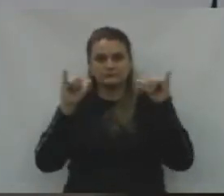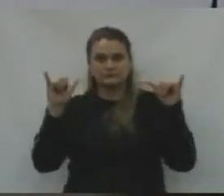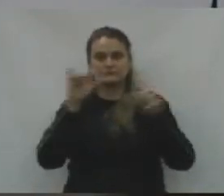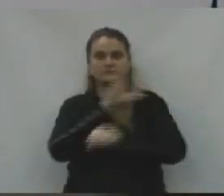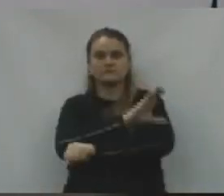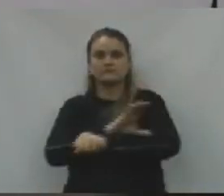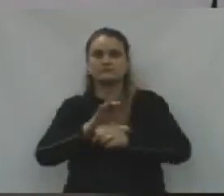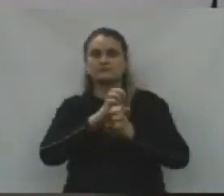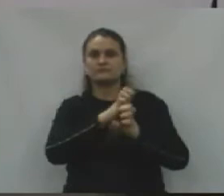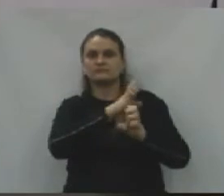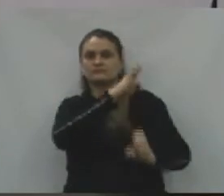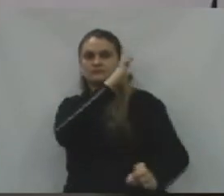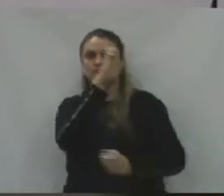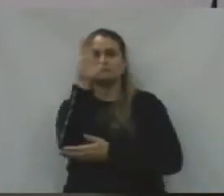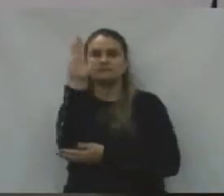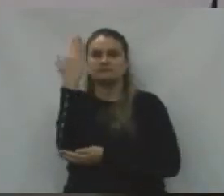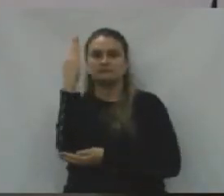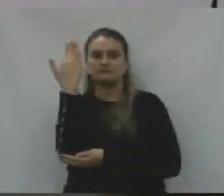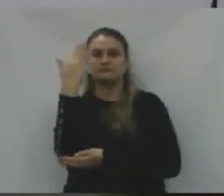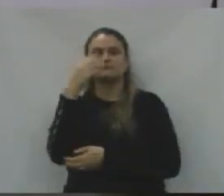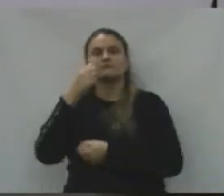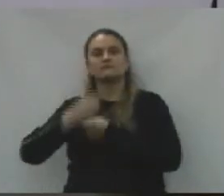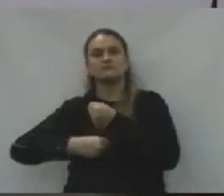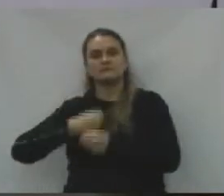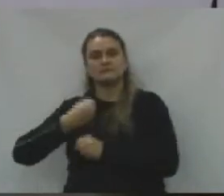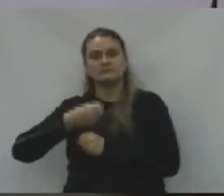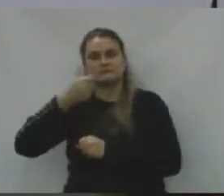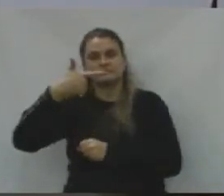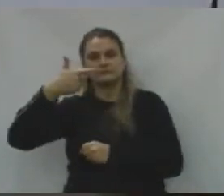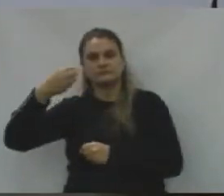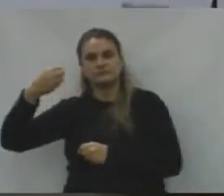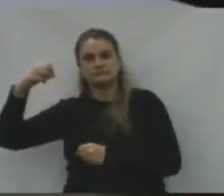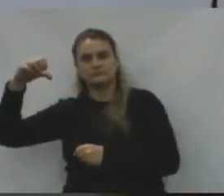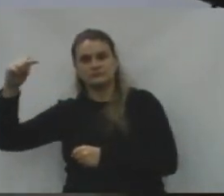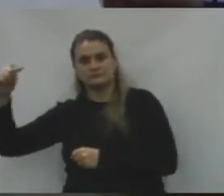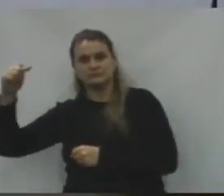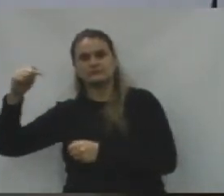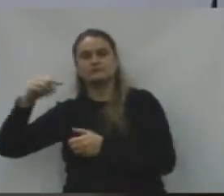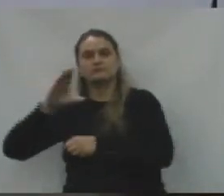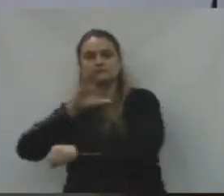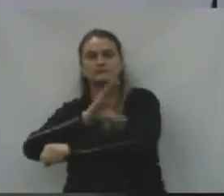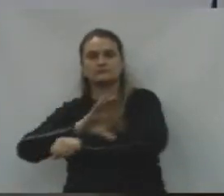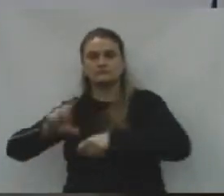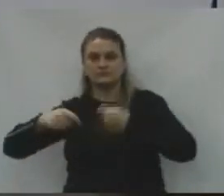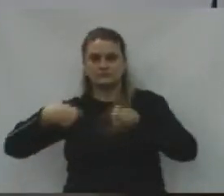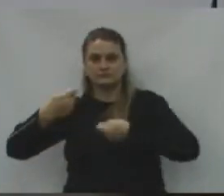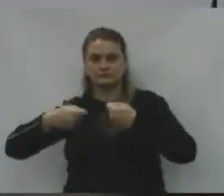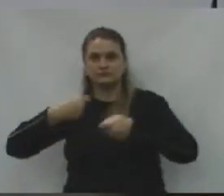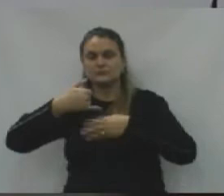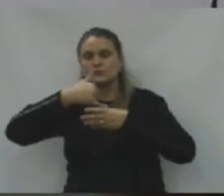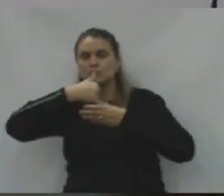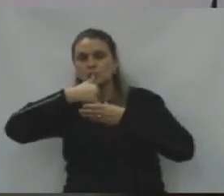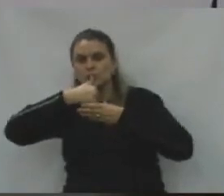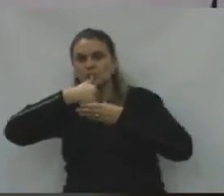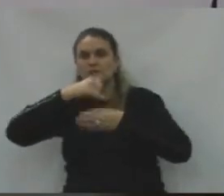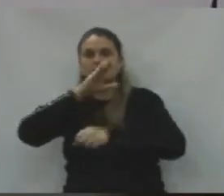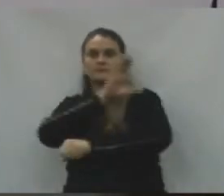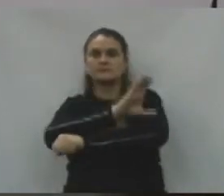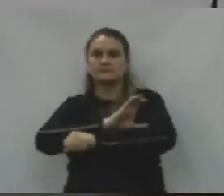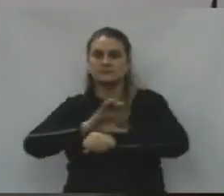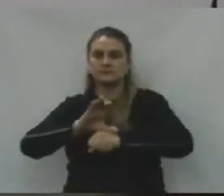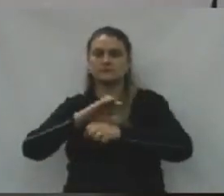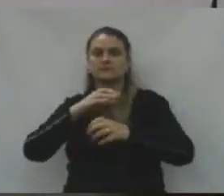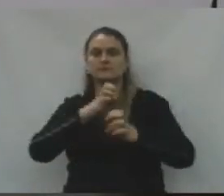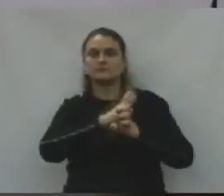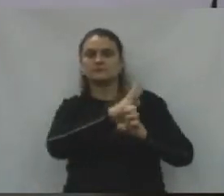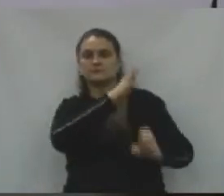ainda o curso de engenharia industrial da madeira. Em 2007, foi criado o curso de administração em São Mateus do Sul. Criado o curso de